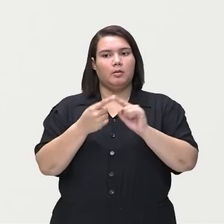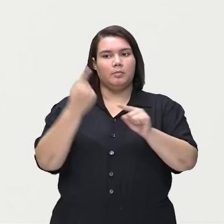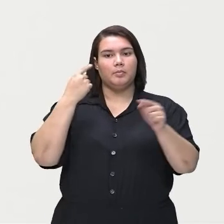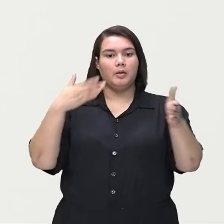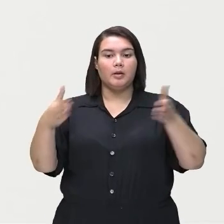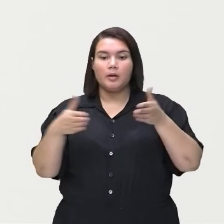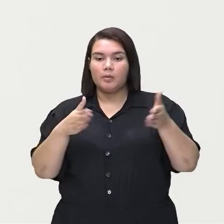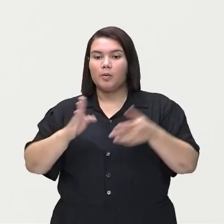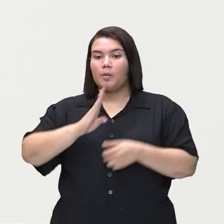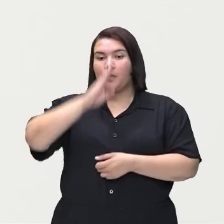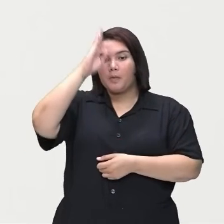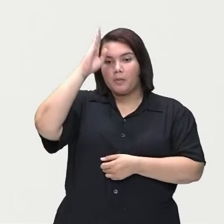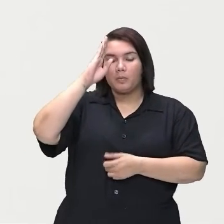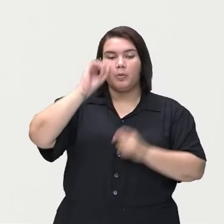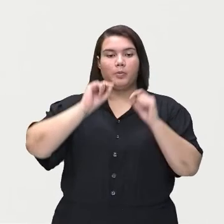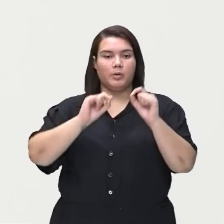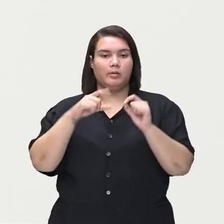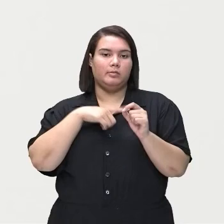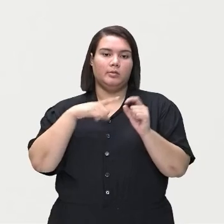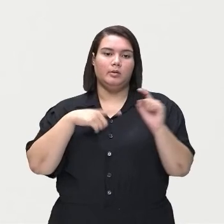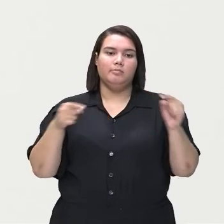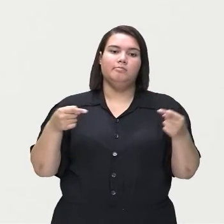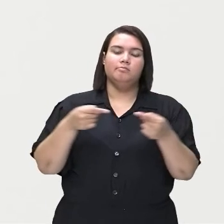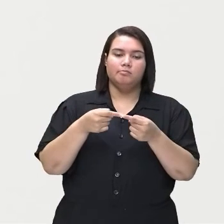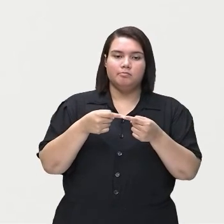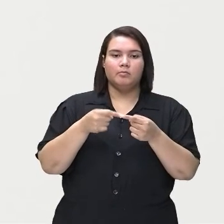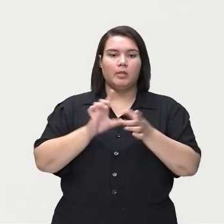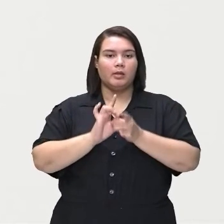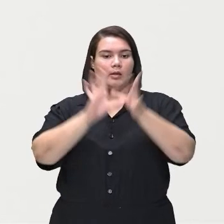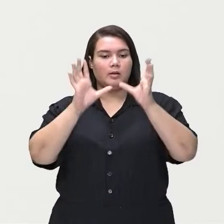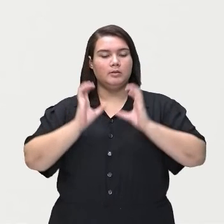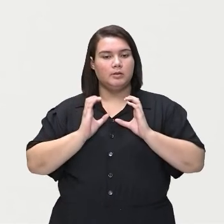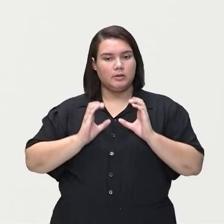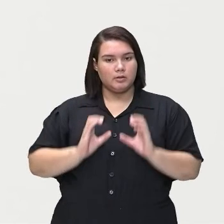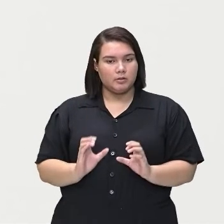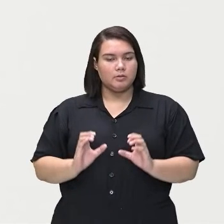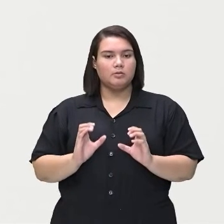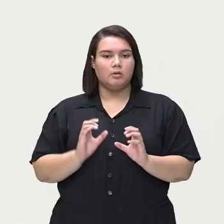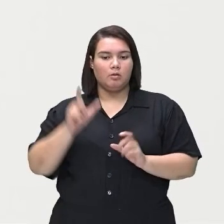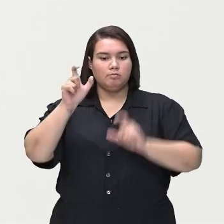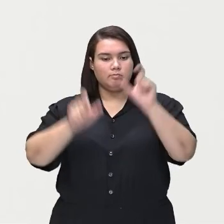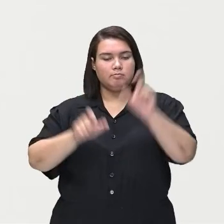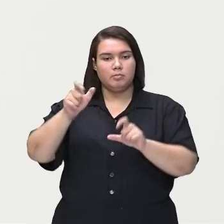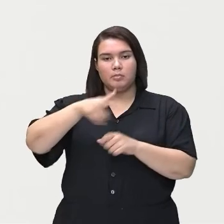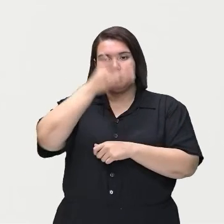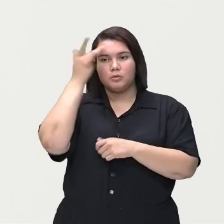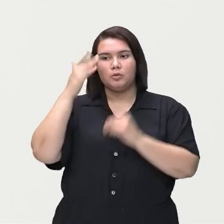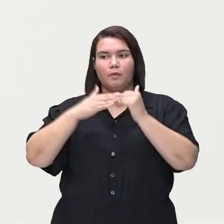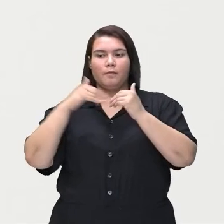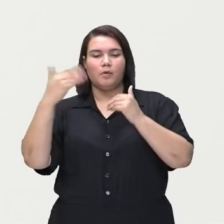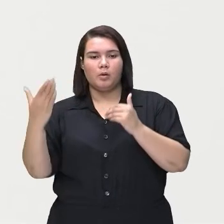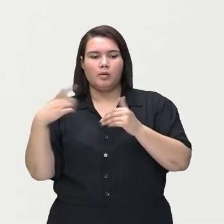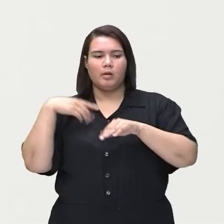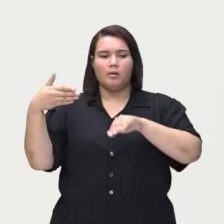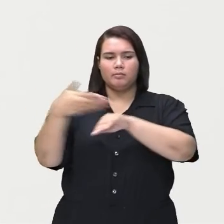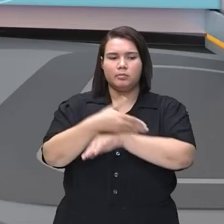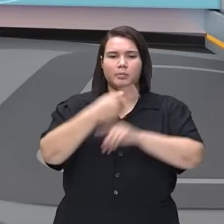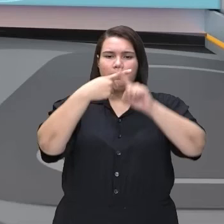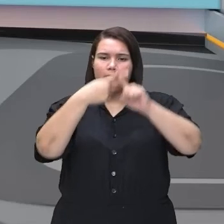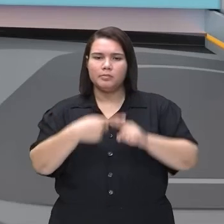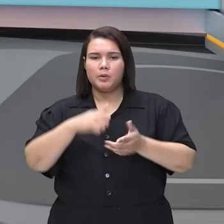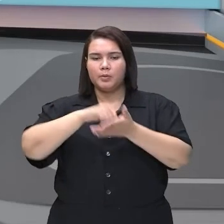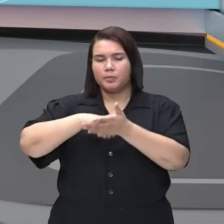através de Roma, que acabou concedendo a cidadania aos estrangeiros que lutavam as batalhas de